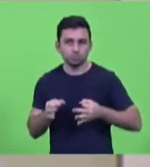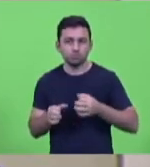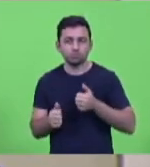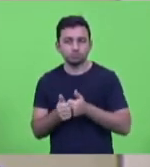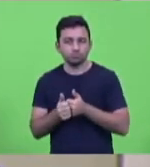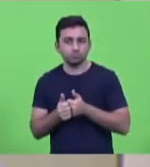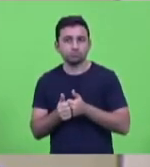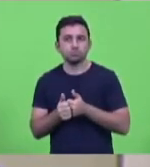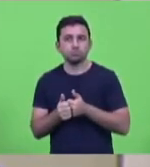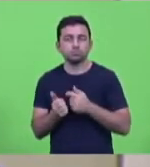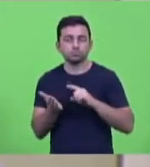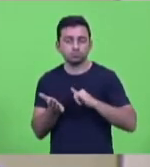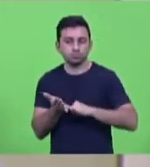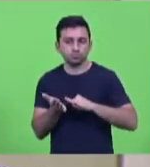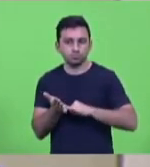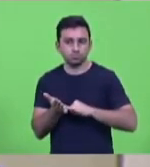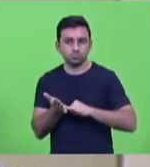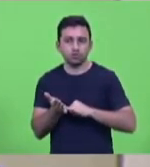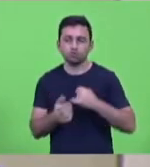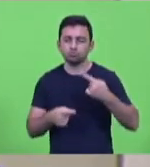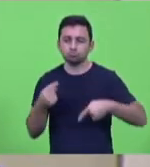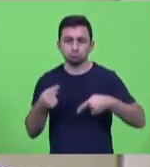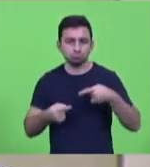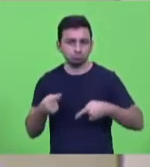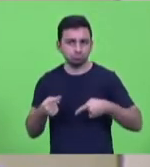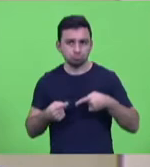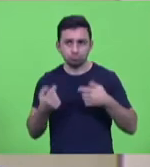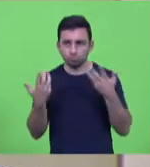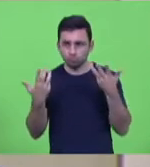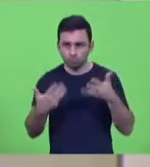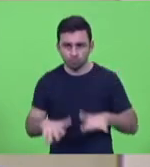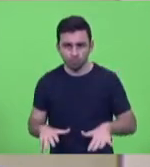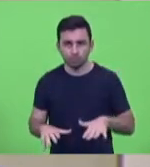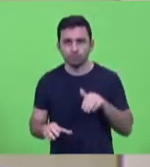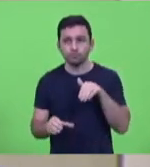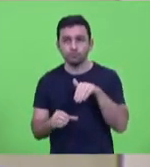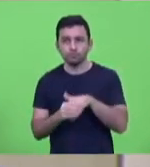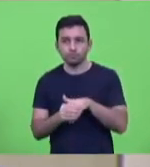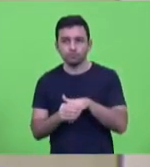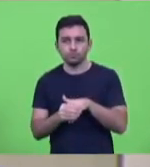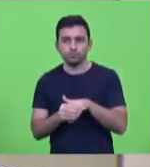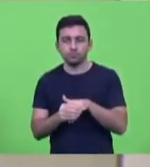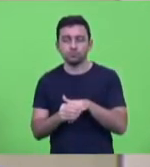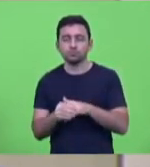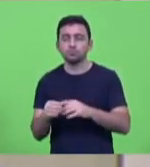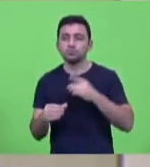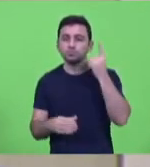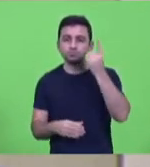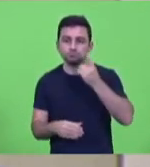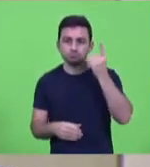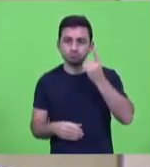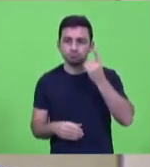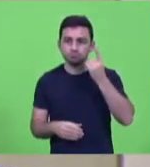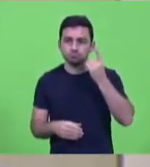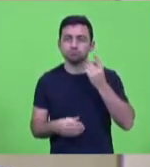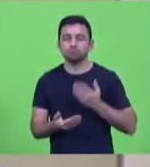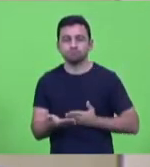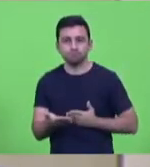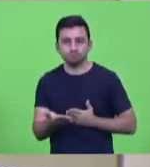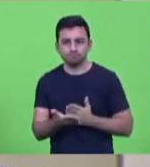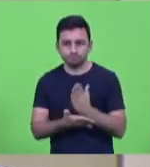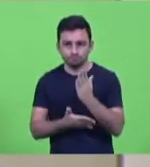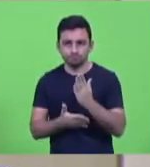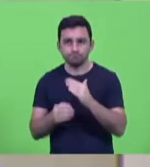discussão. Não havendo quem queira discutir, em votação, deputados que aprovam, permaneçam como se encontram. Aprovado